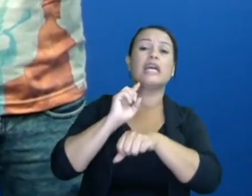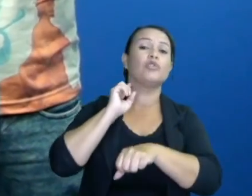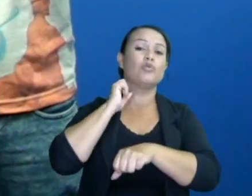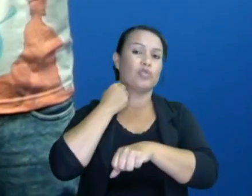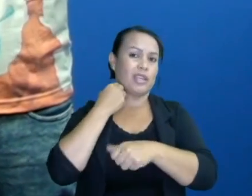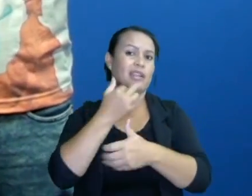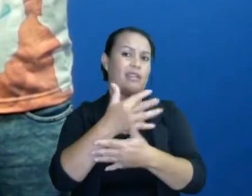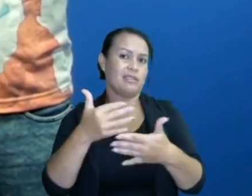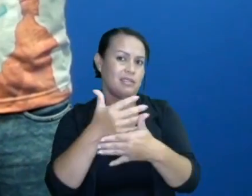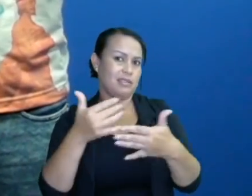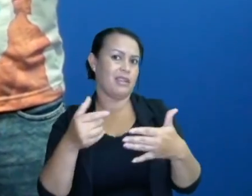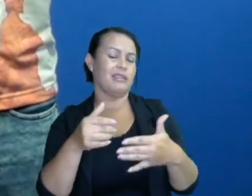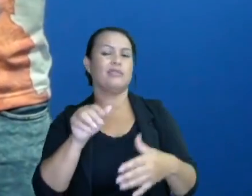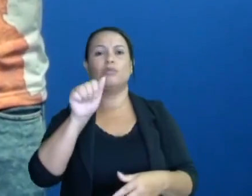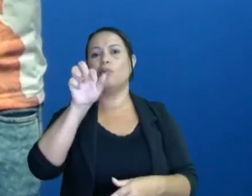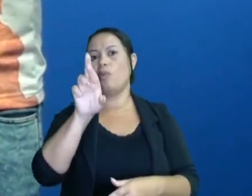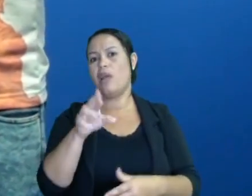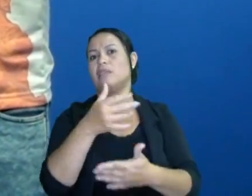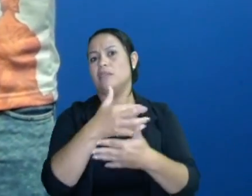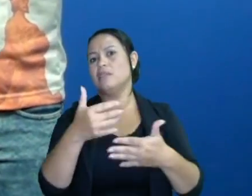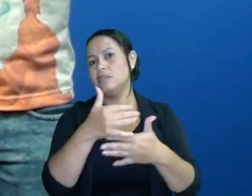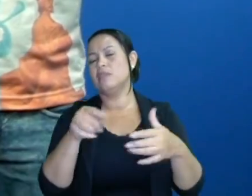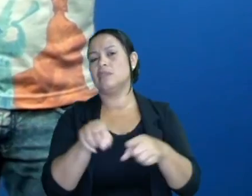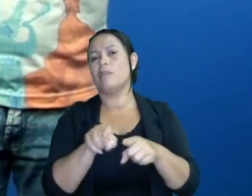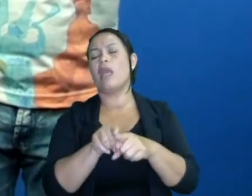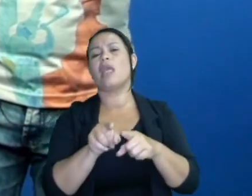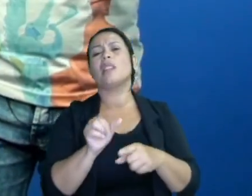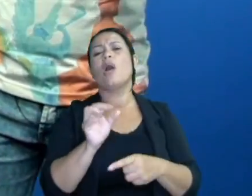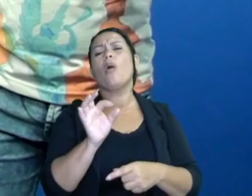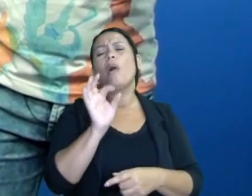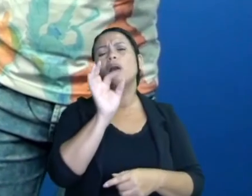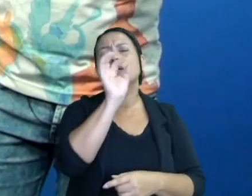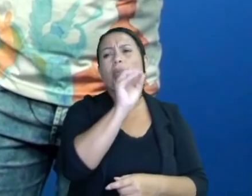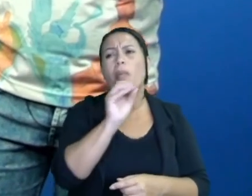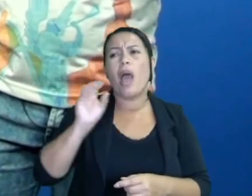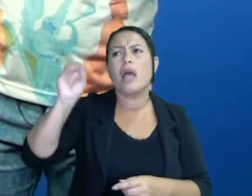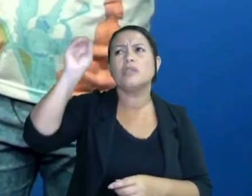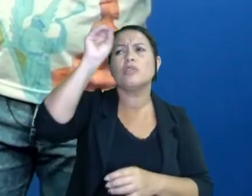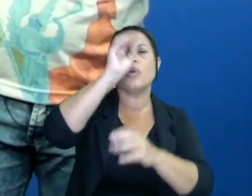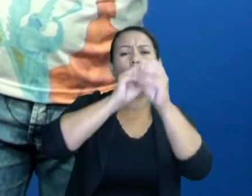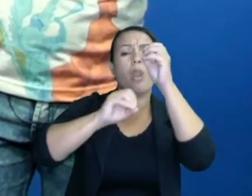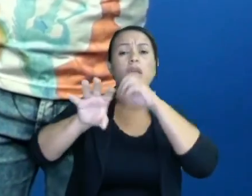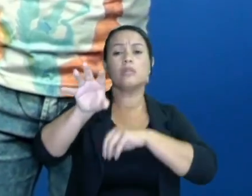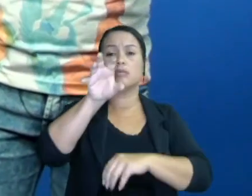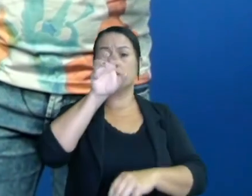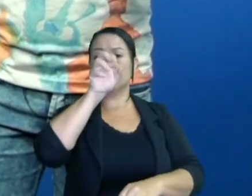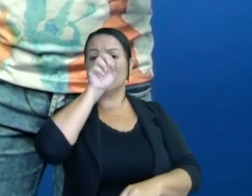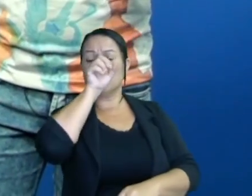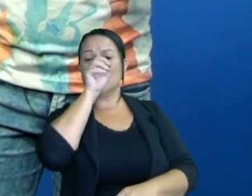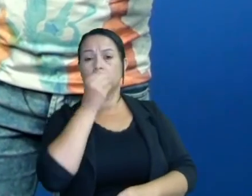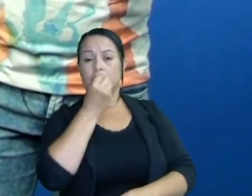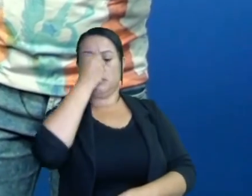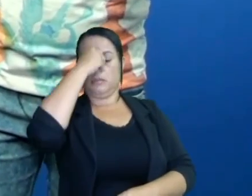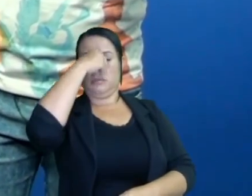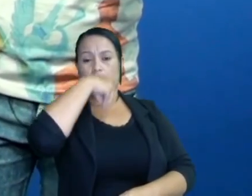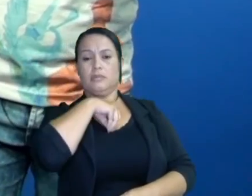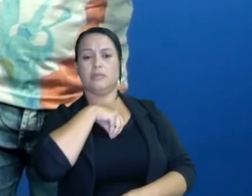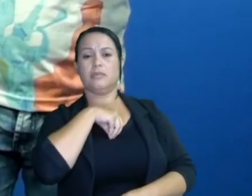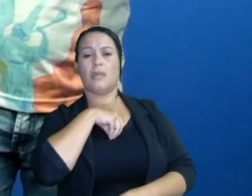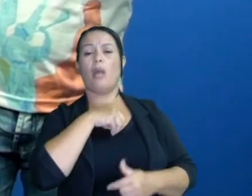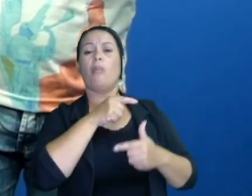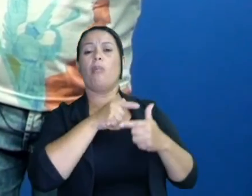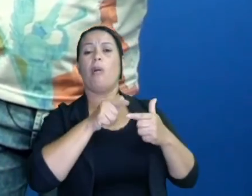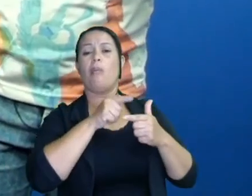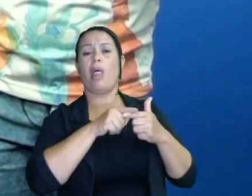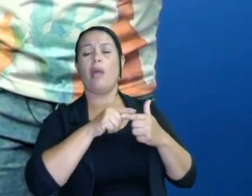das cidades, do ar das cidades. Então essas partículas finas entram em nossas vias respiratórias e causam inflamações